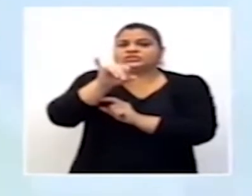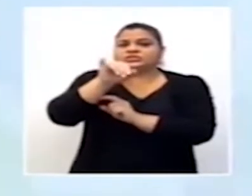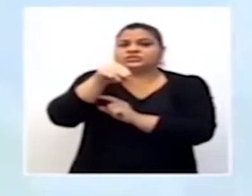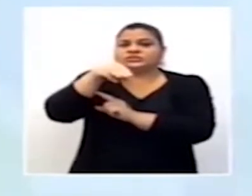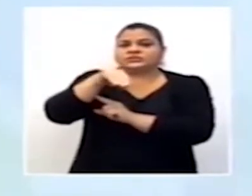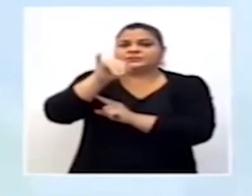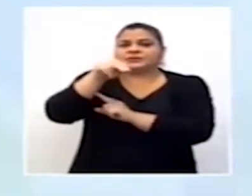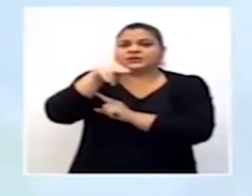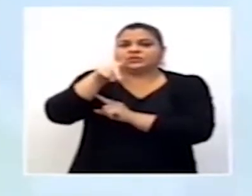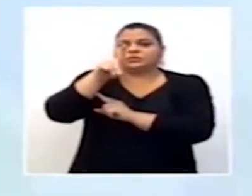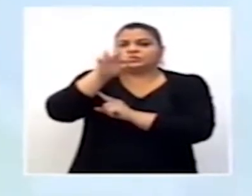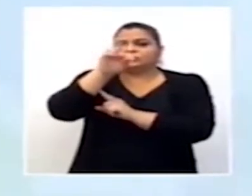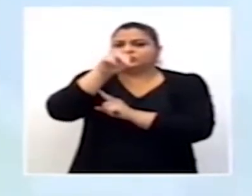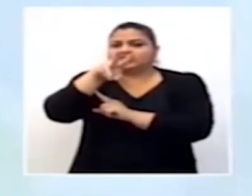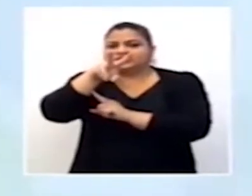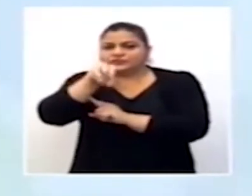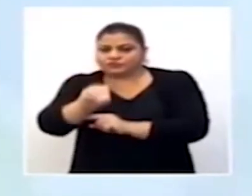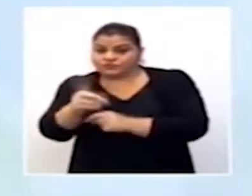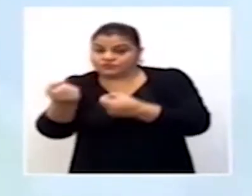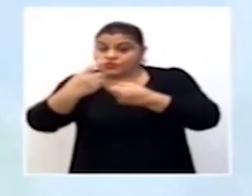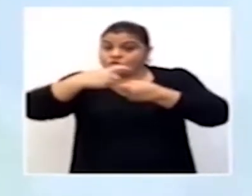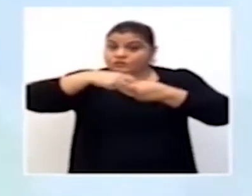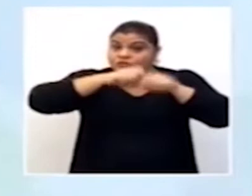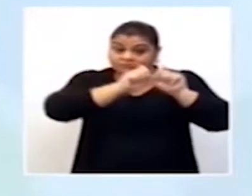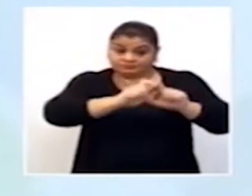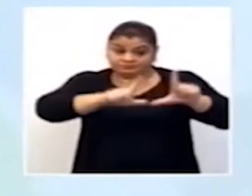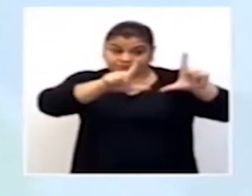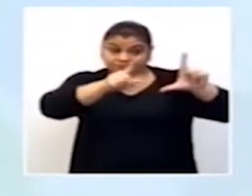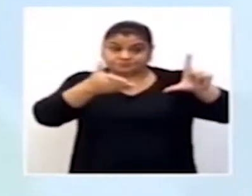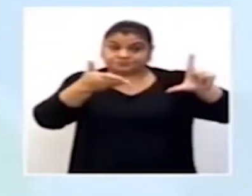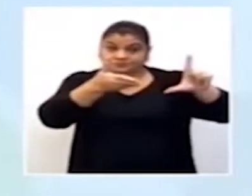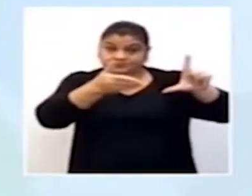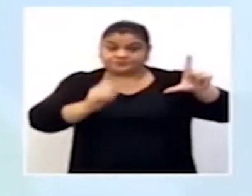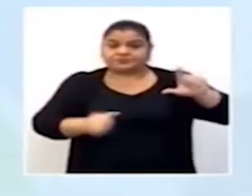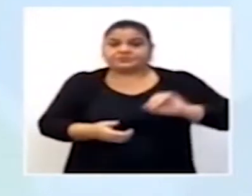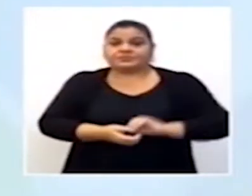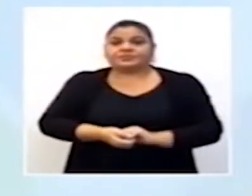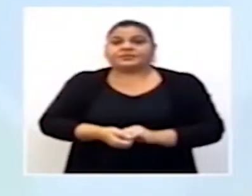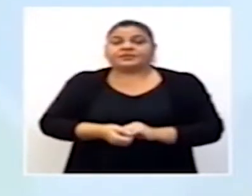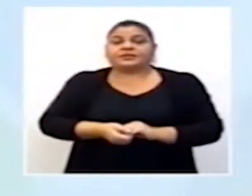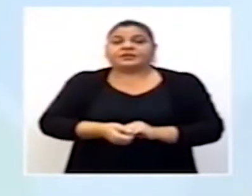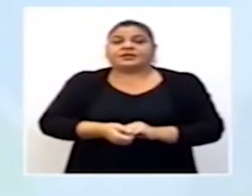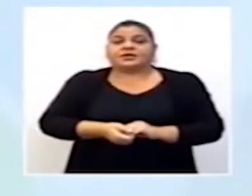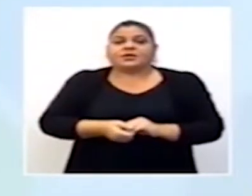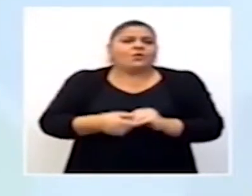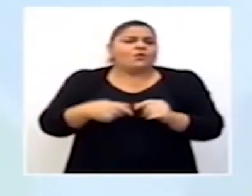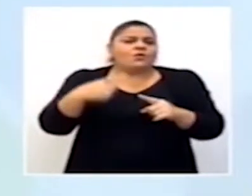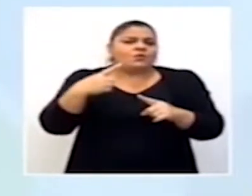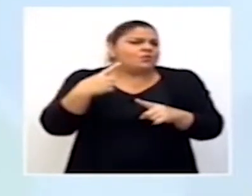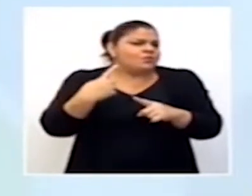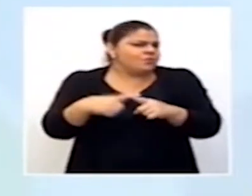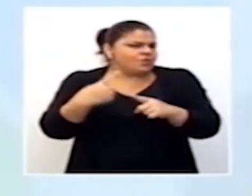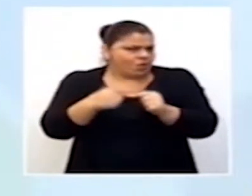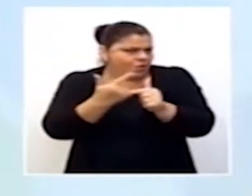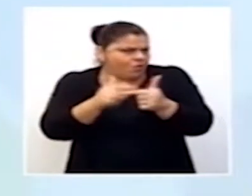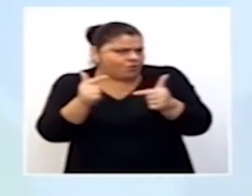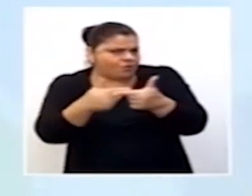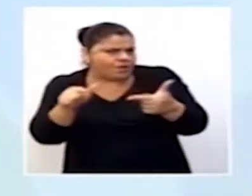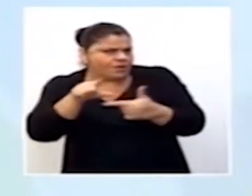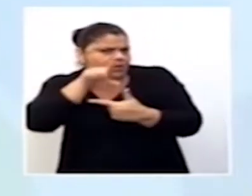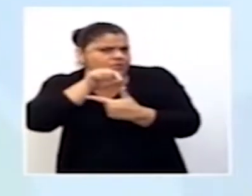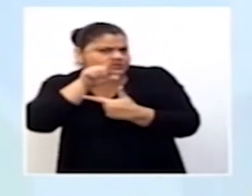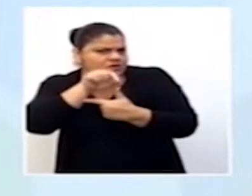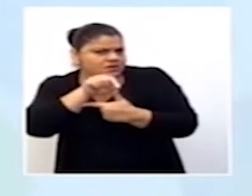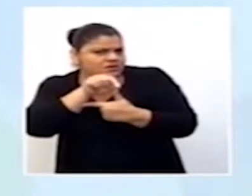são elas vou voltar aqui no no Cartoon vamos lá é porque algum problema com o